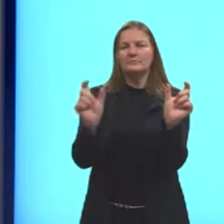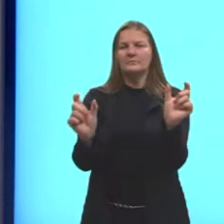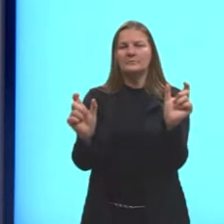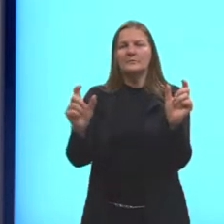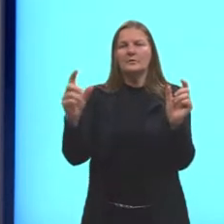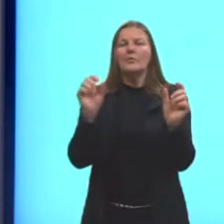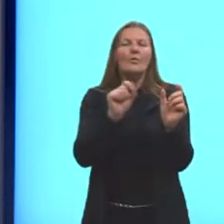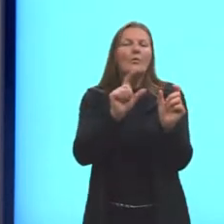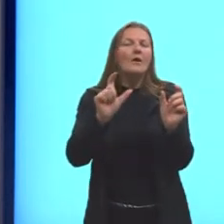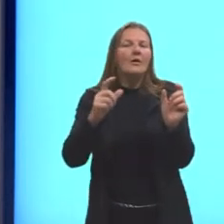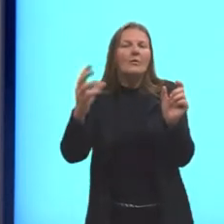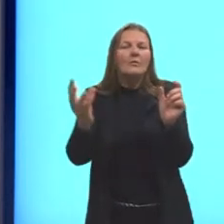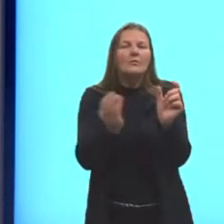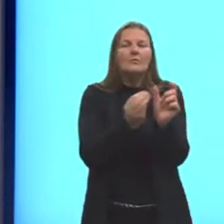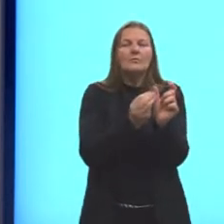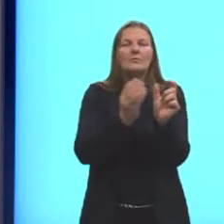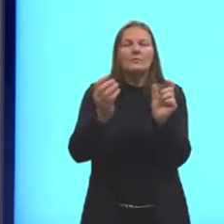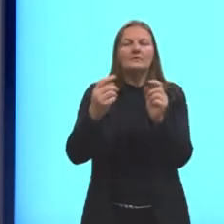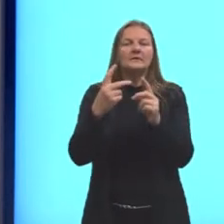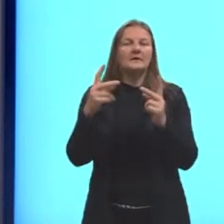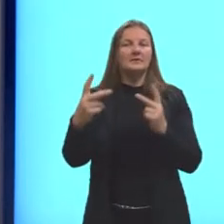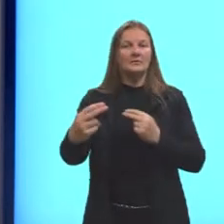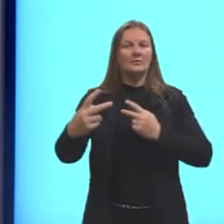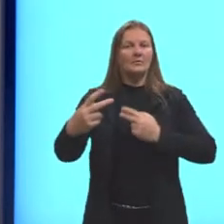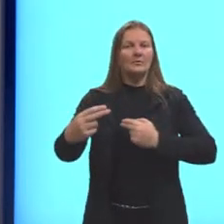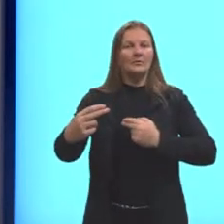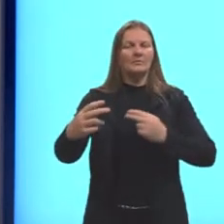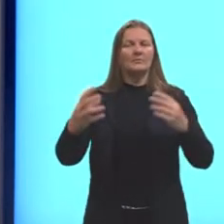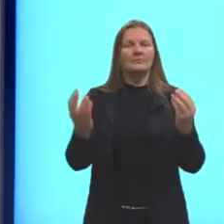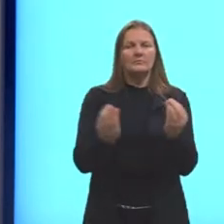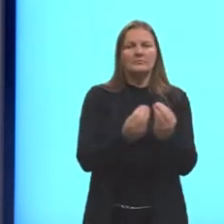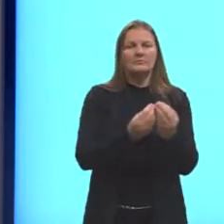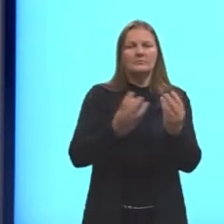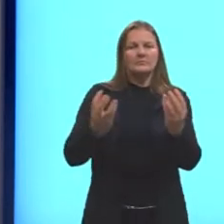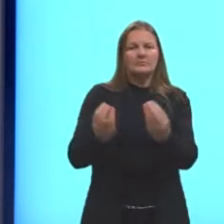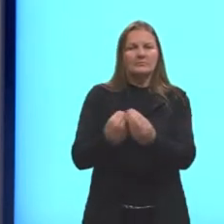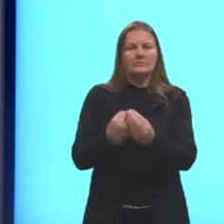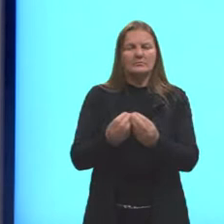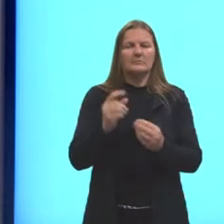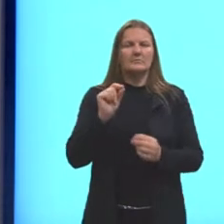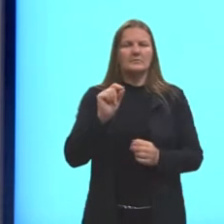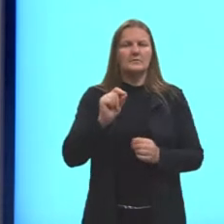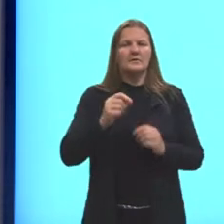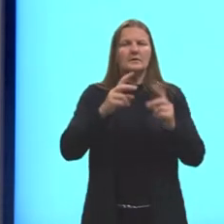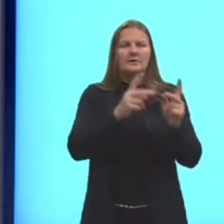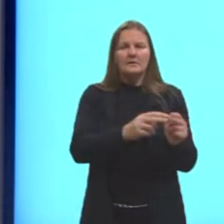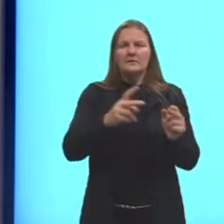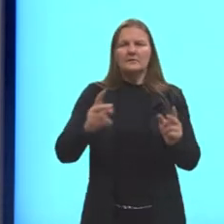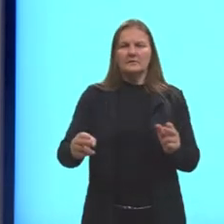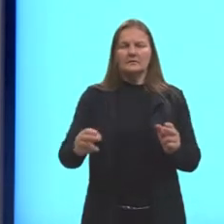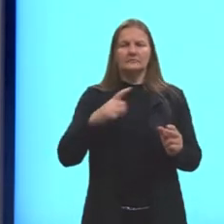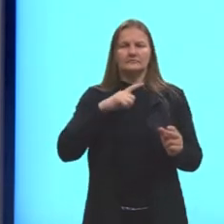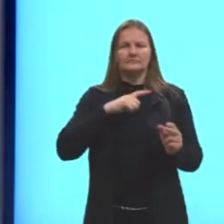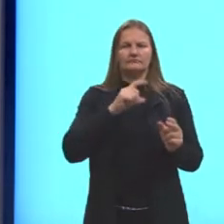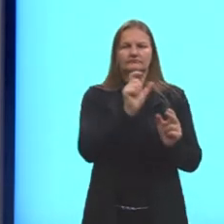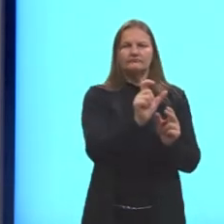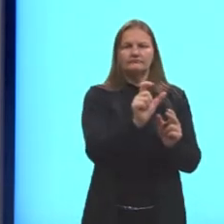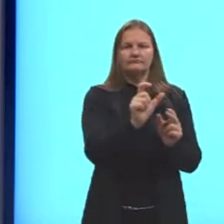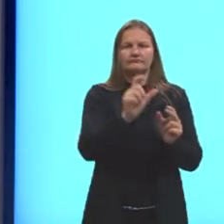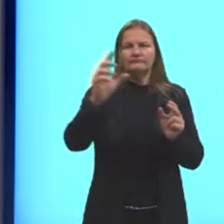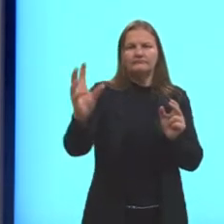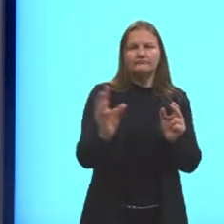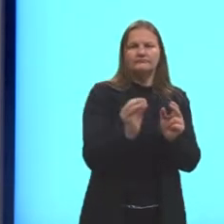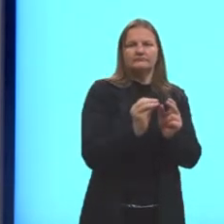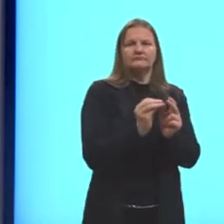ser agrupados por fatores comuns nesse tipo de fatoração colocamos os fatores comuns dos